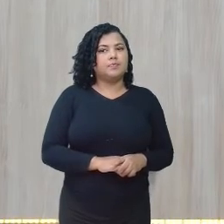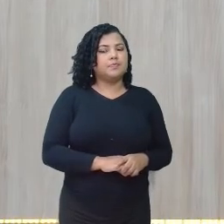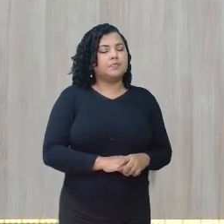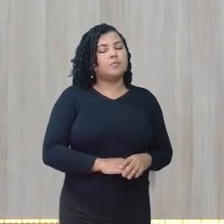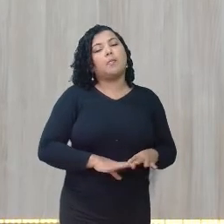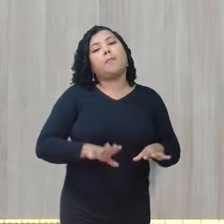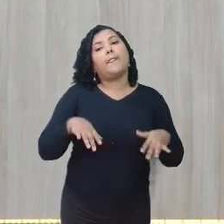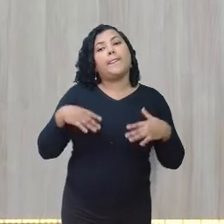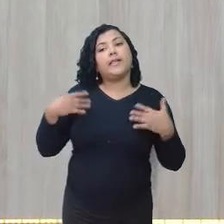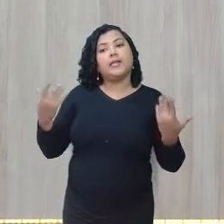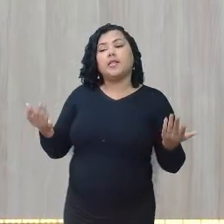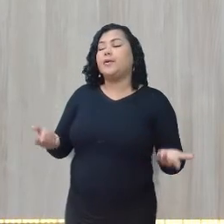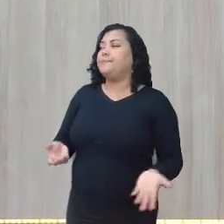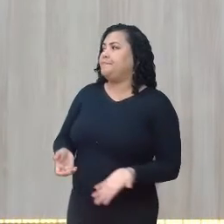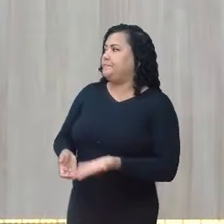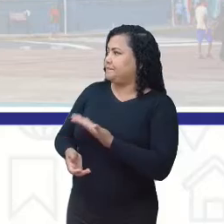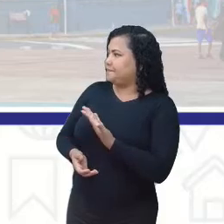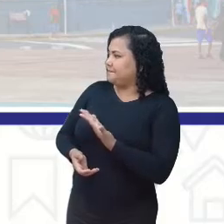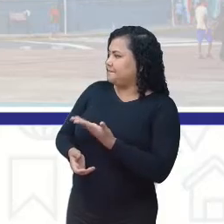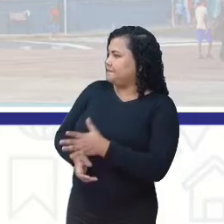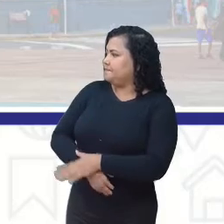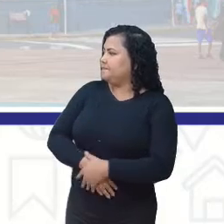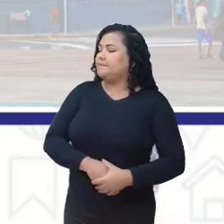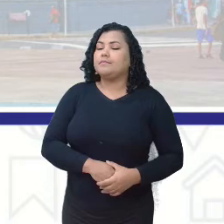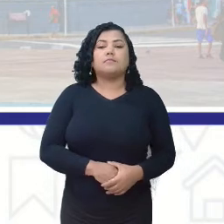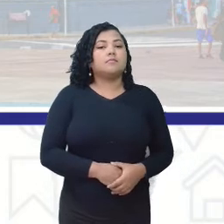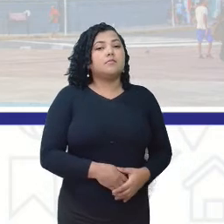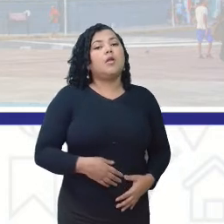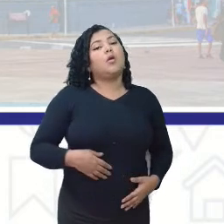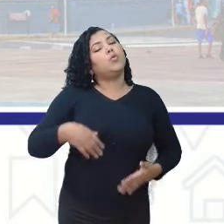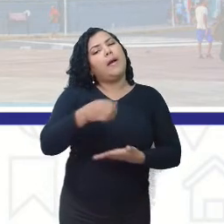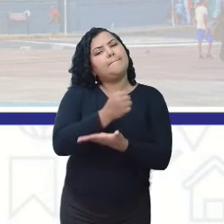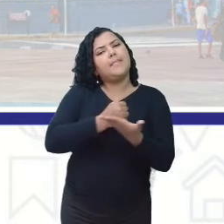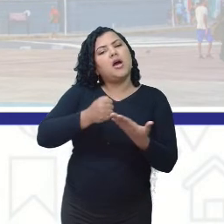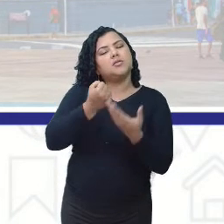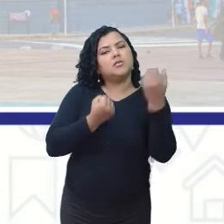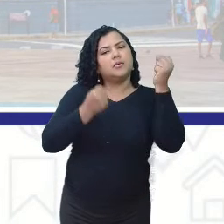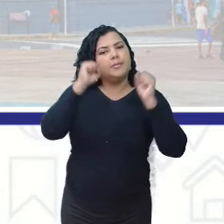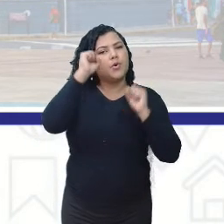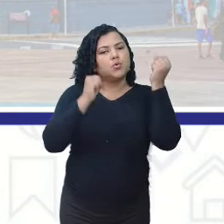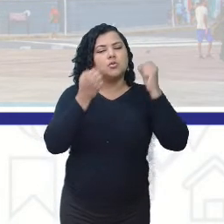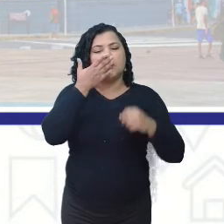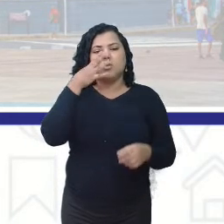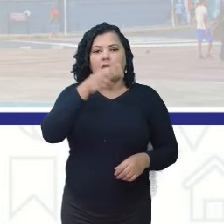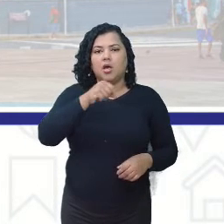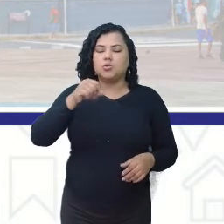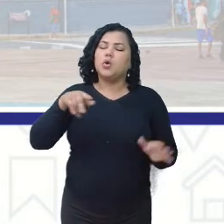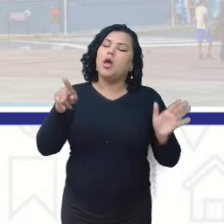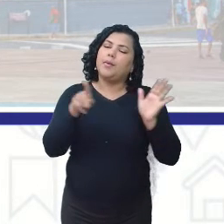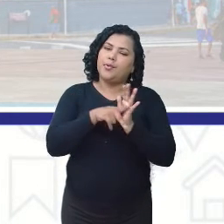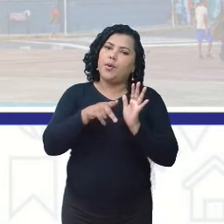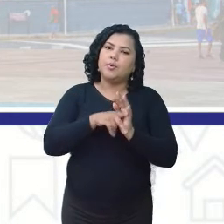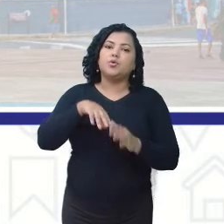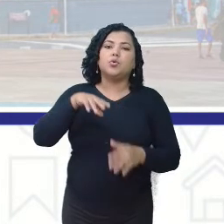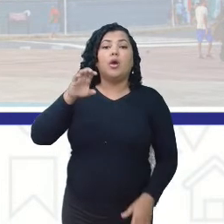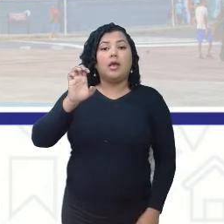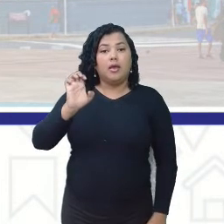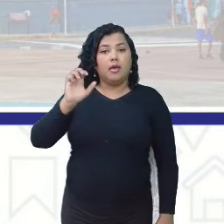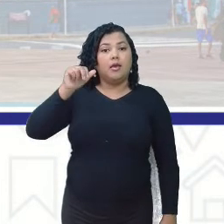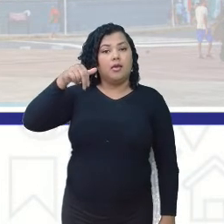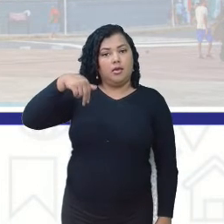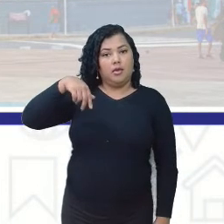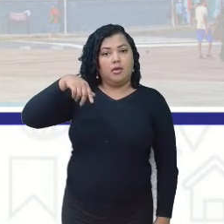então o engenho ele era a unidade básica, né, de produção. Então era no engenho que